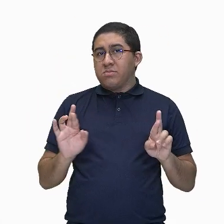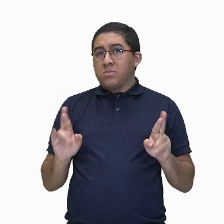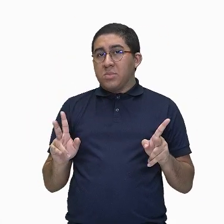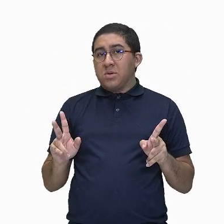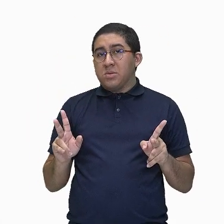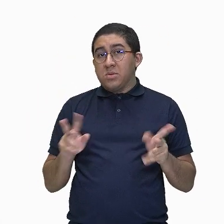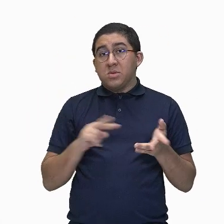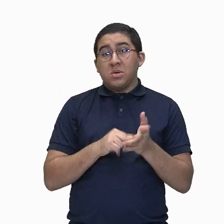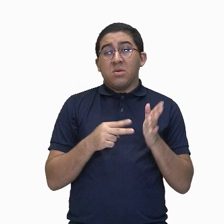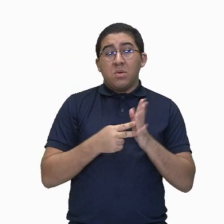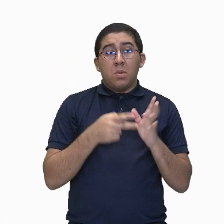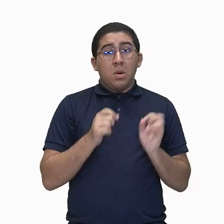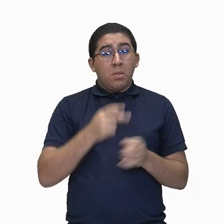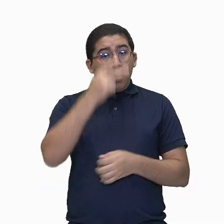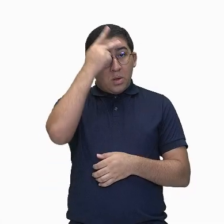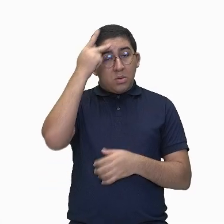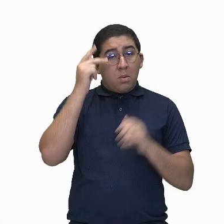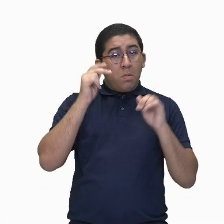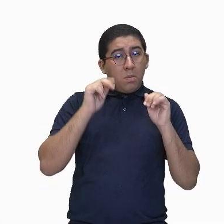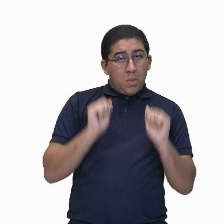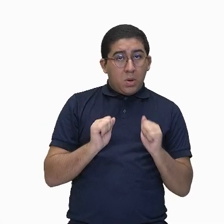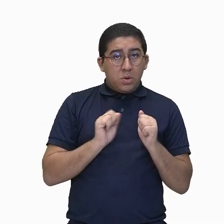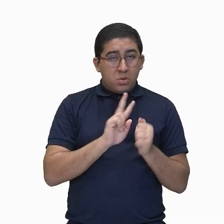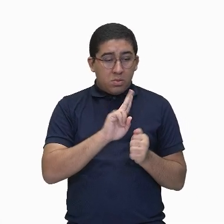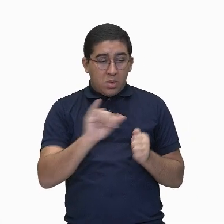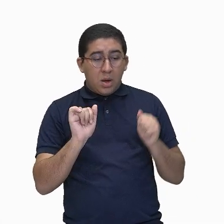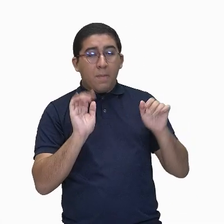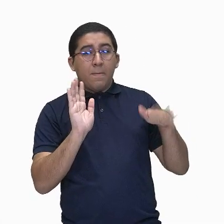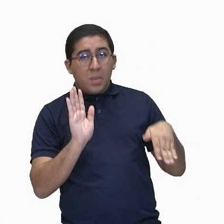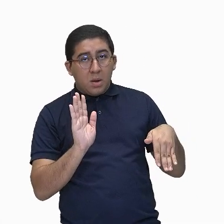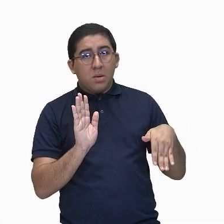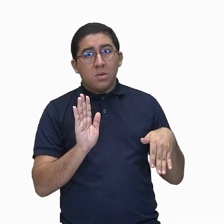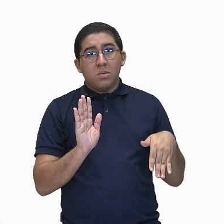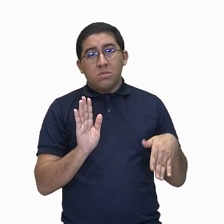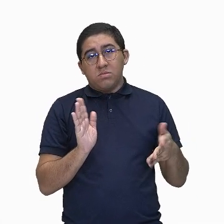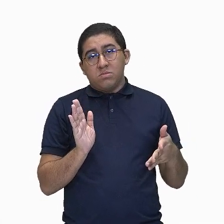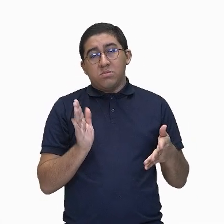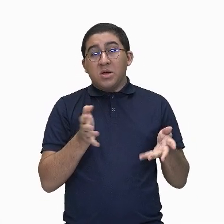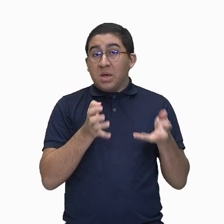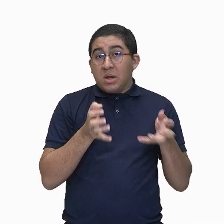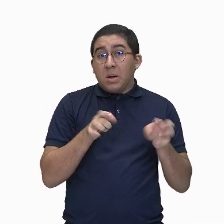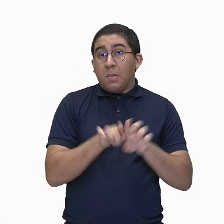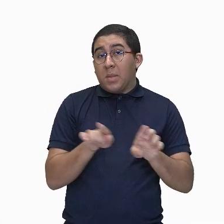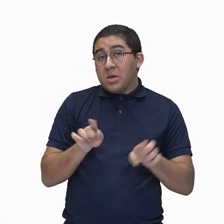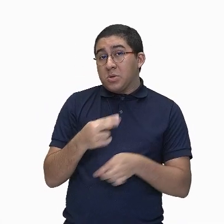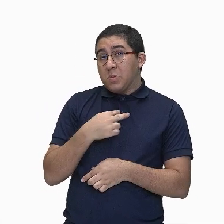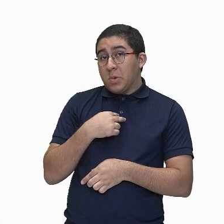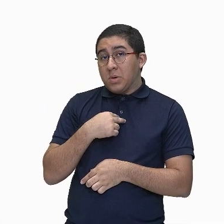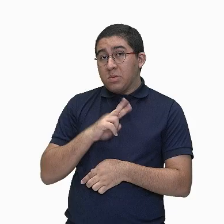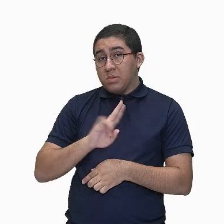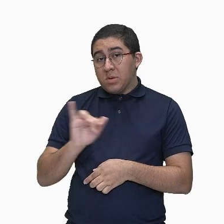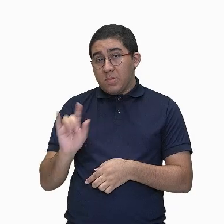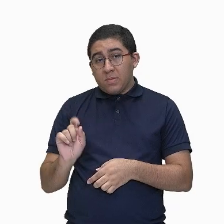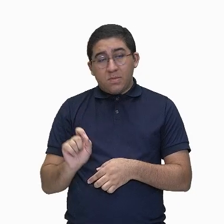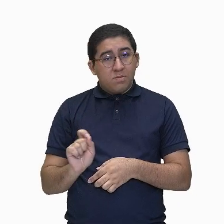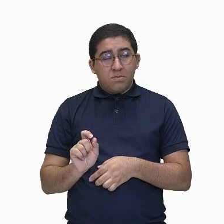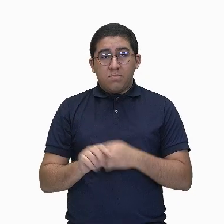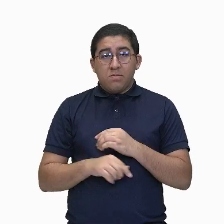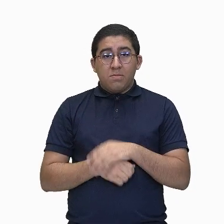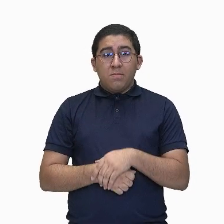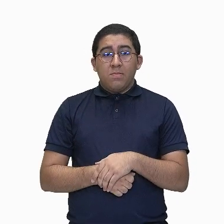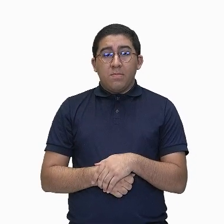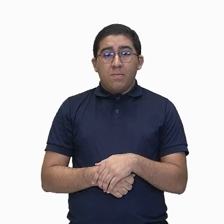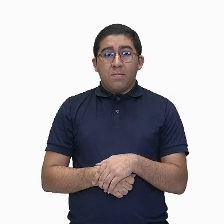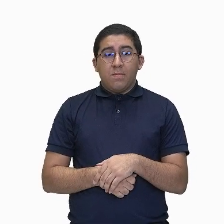queria ir à praia, mas como está chovendo, né? Não foi. Muito bem. Qual é o sentido, o efeito